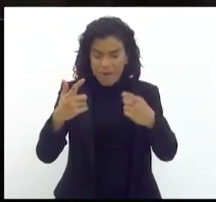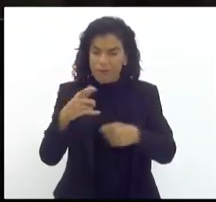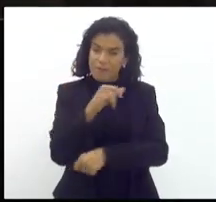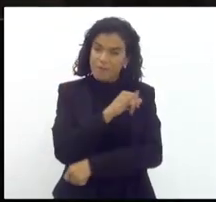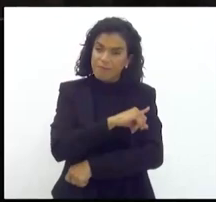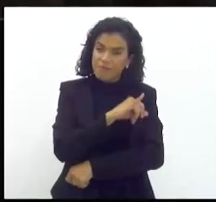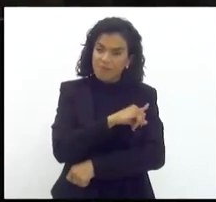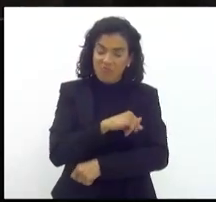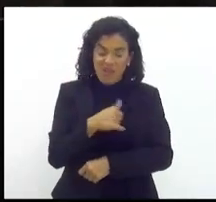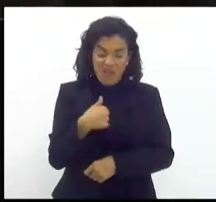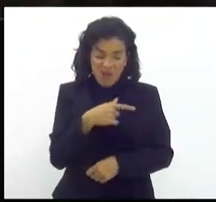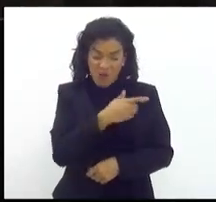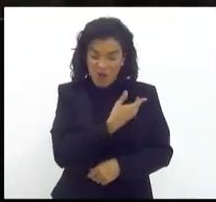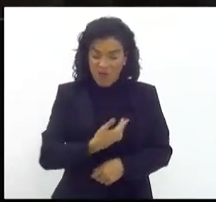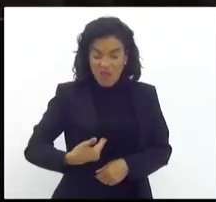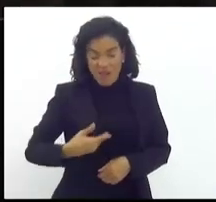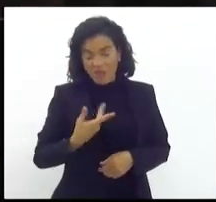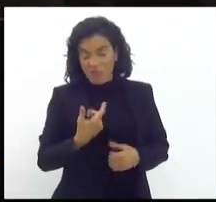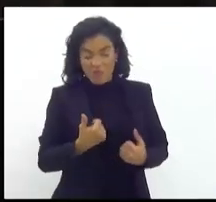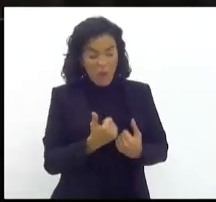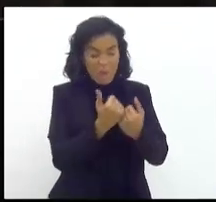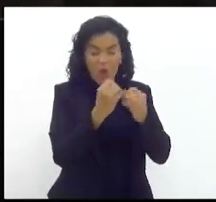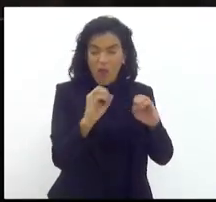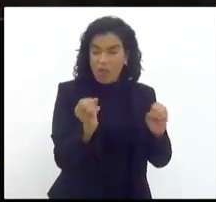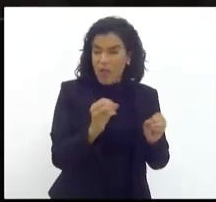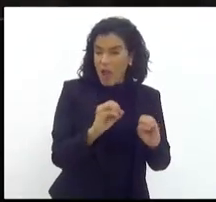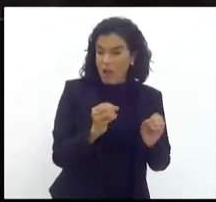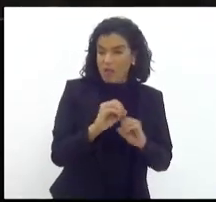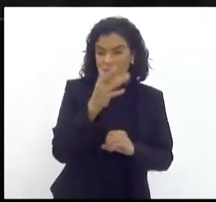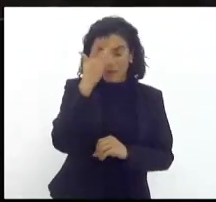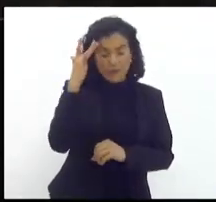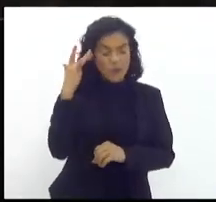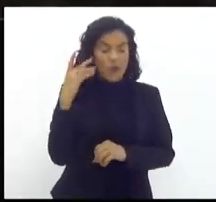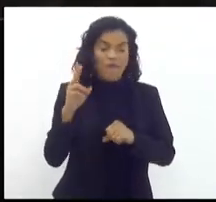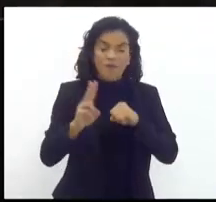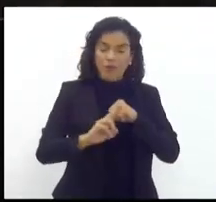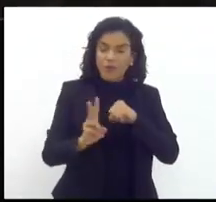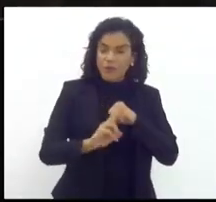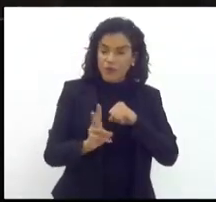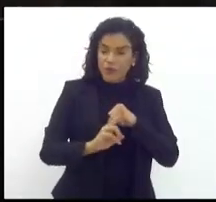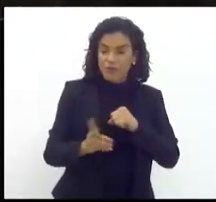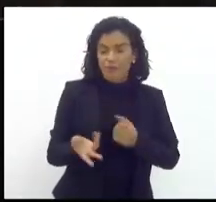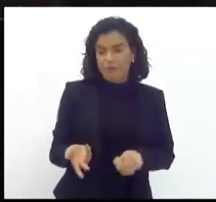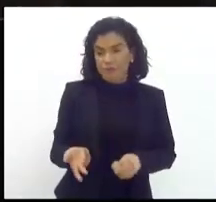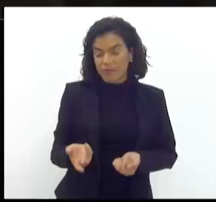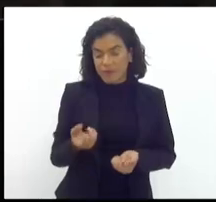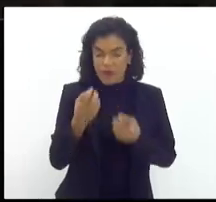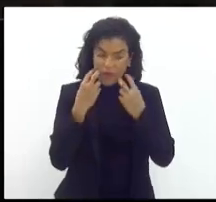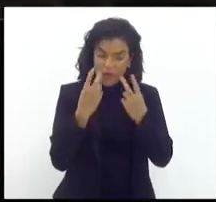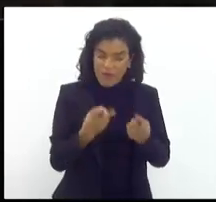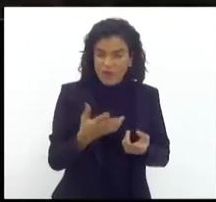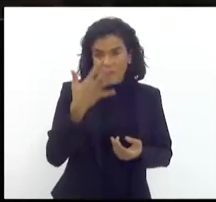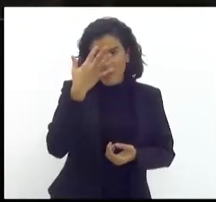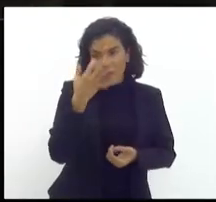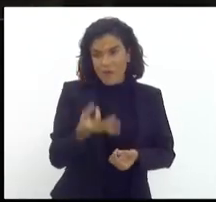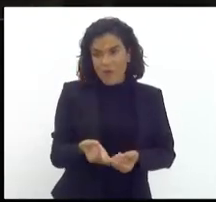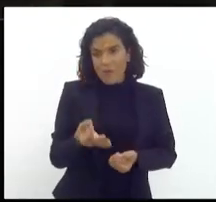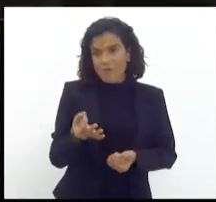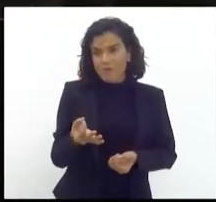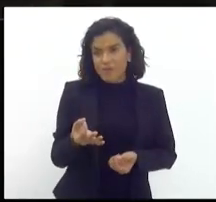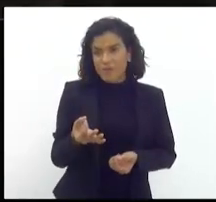ele não dá qualquer apoio as pensionistas Então veja vamos compreender